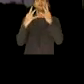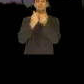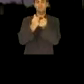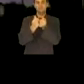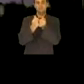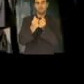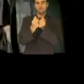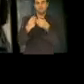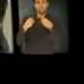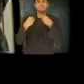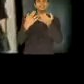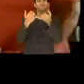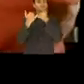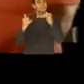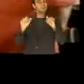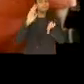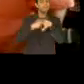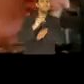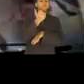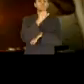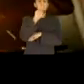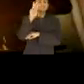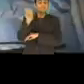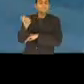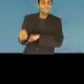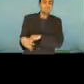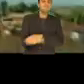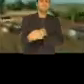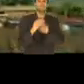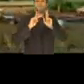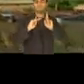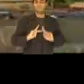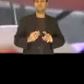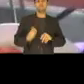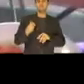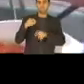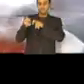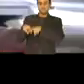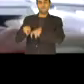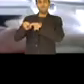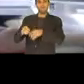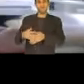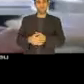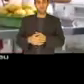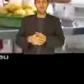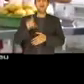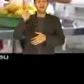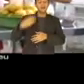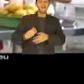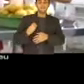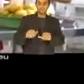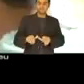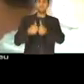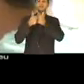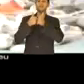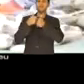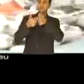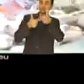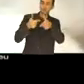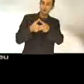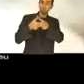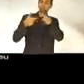para Todos. O programa que levou energia a mais de 11 milhões de pequenos produtores rurais. A vida melhorou,